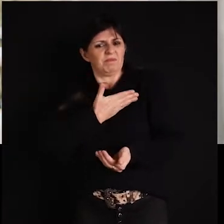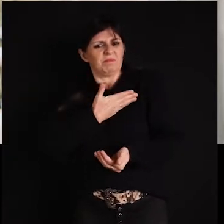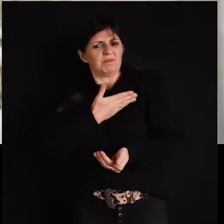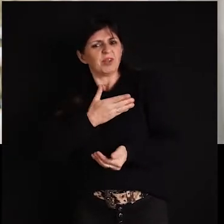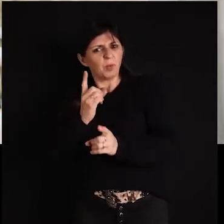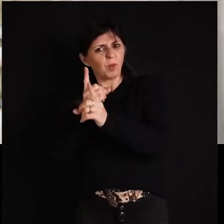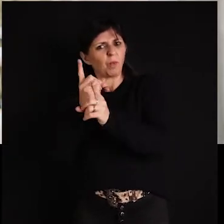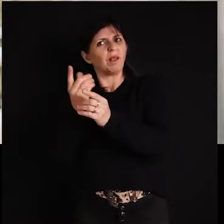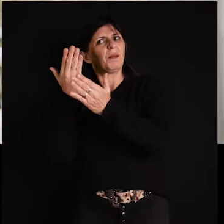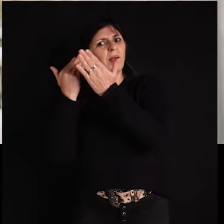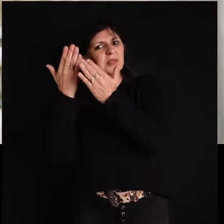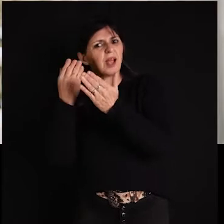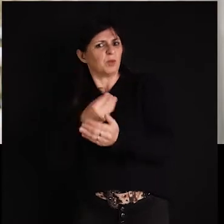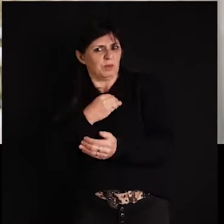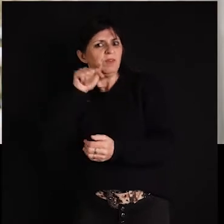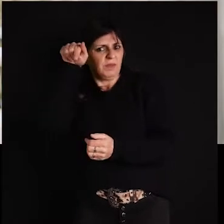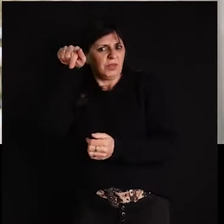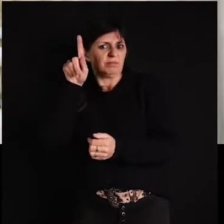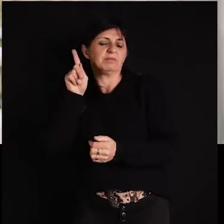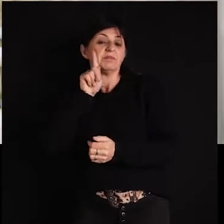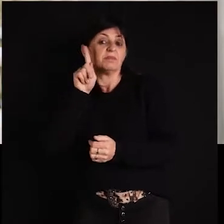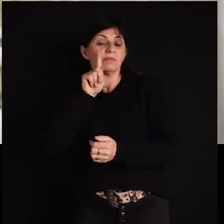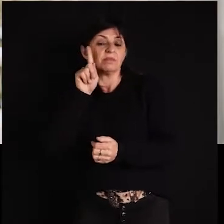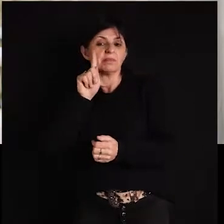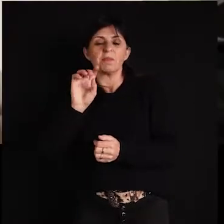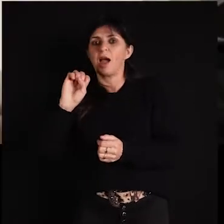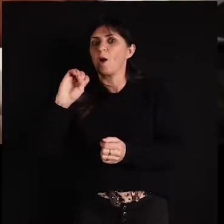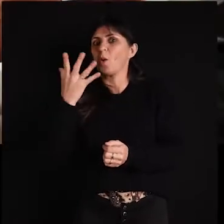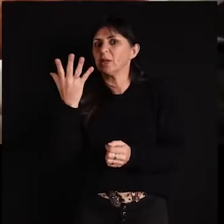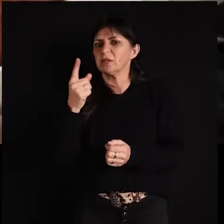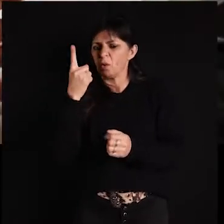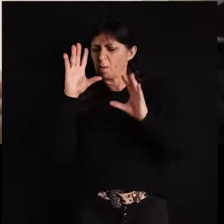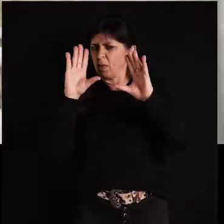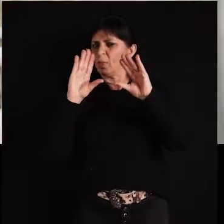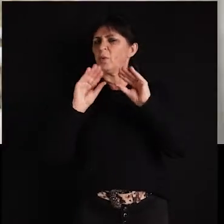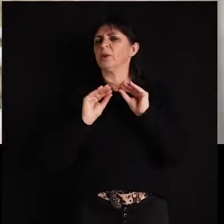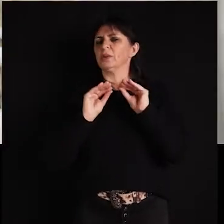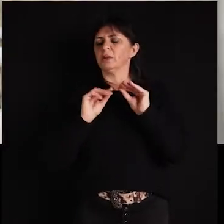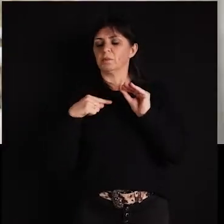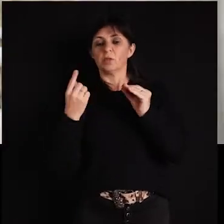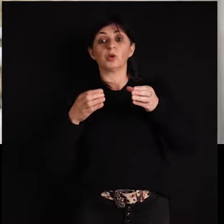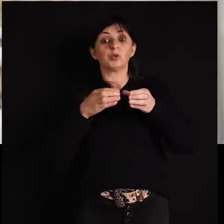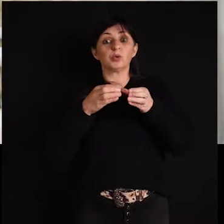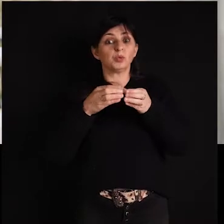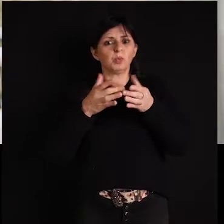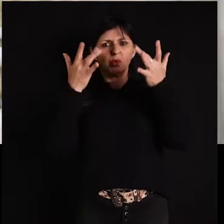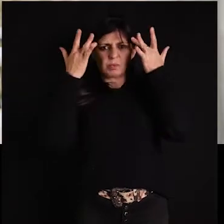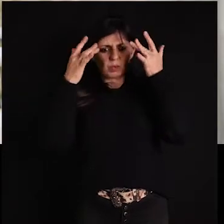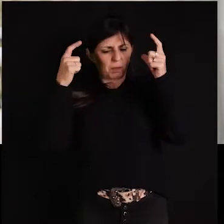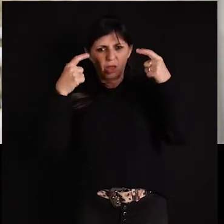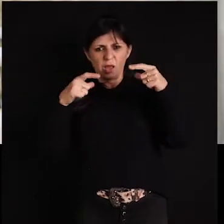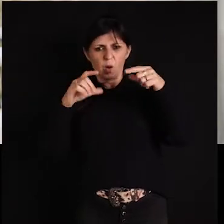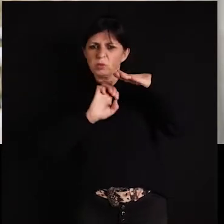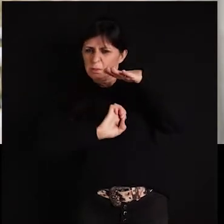morando lá nos Estados Unidos. E, coincidentemente, uma noite, nós fomos tocar. Eu não sabia onde é que era o